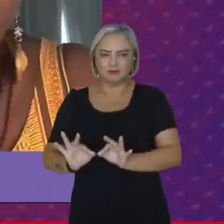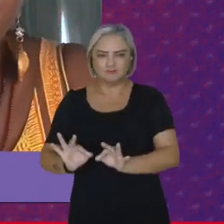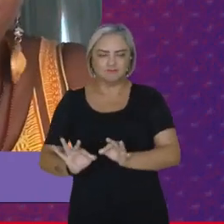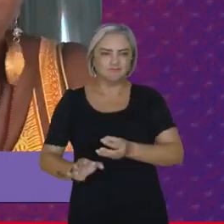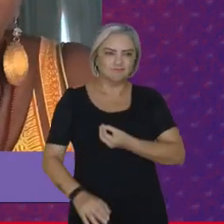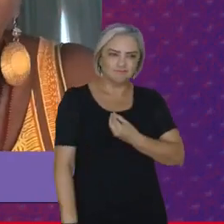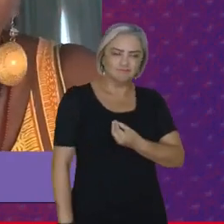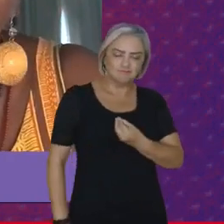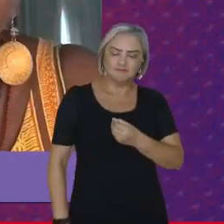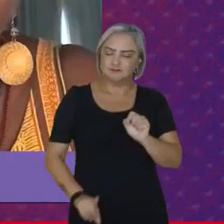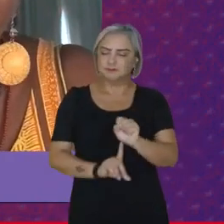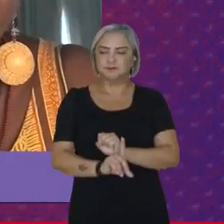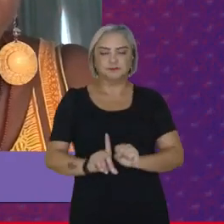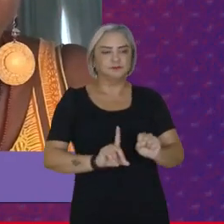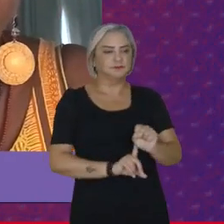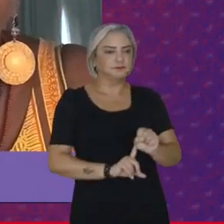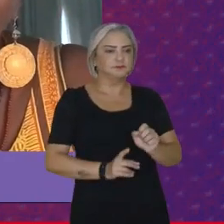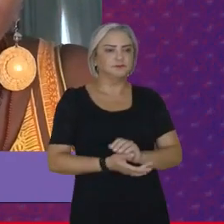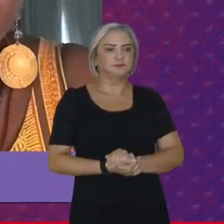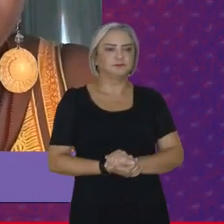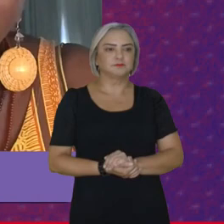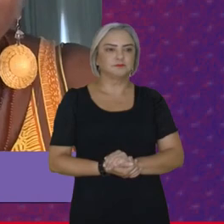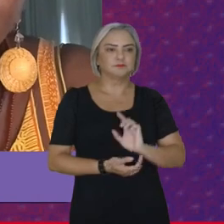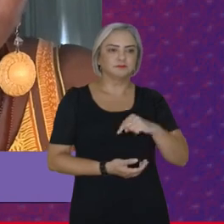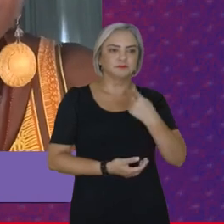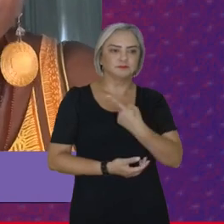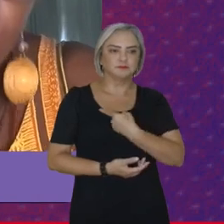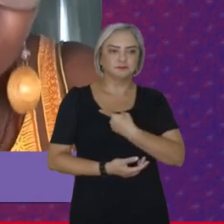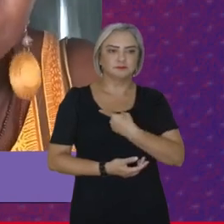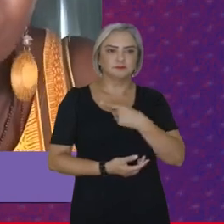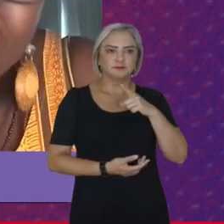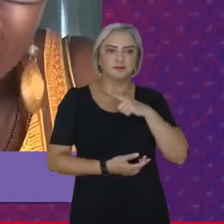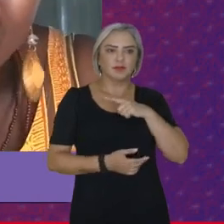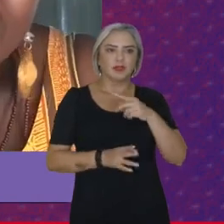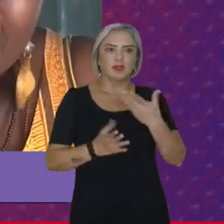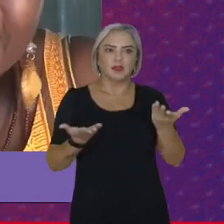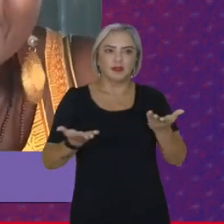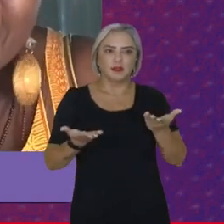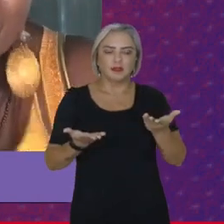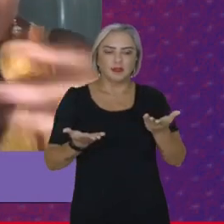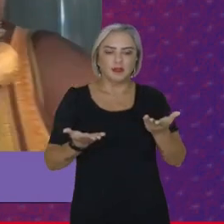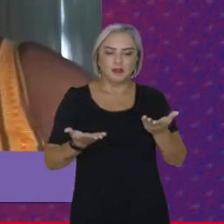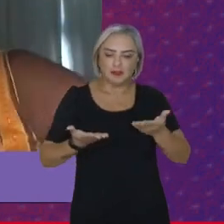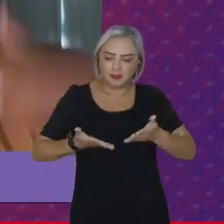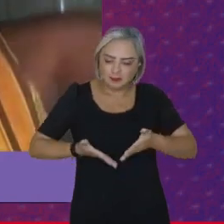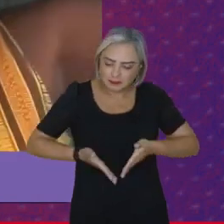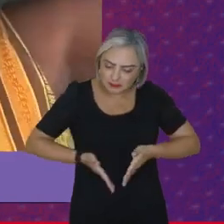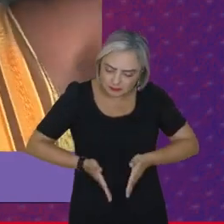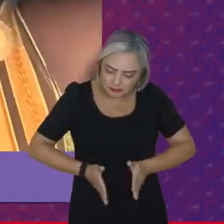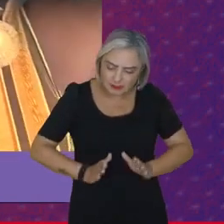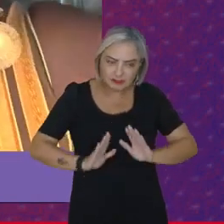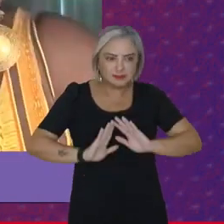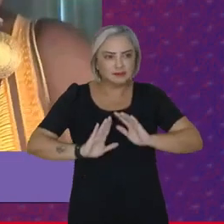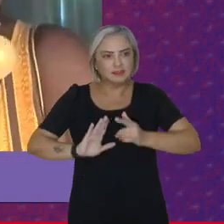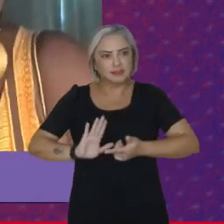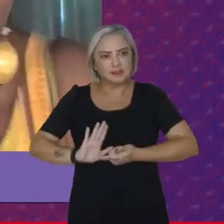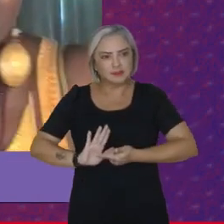viver socialmente. Nós gestamos um SUS e vamos gestar também